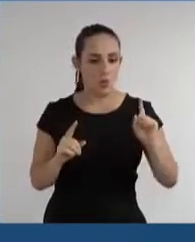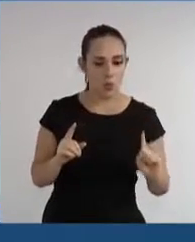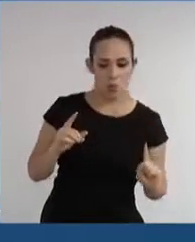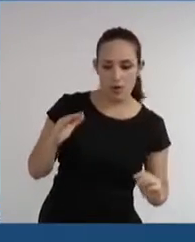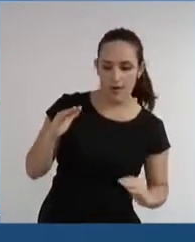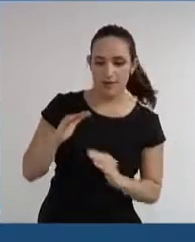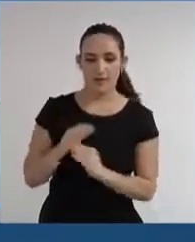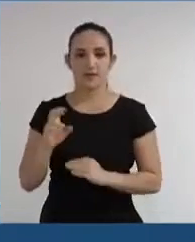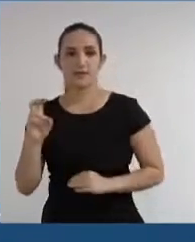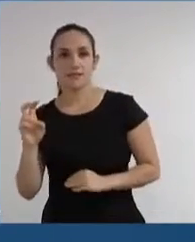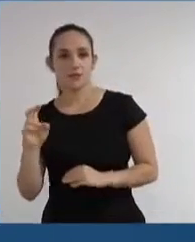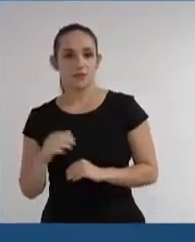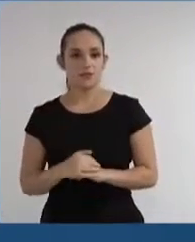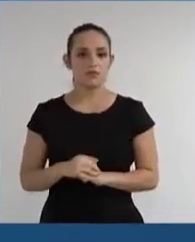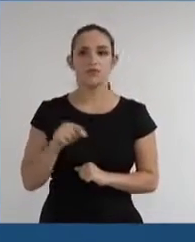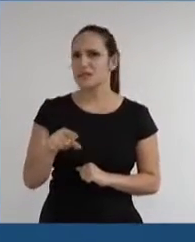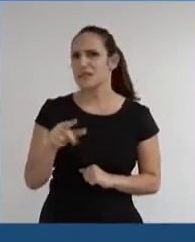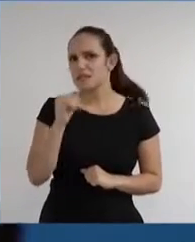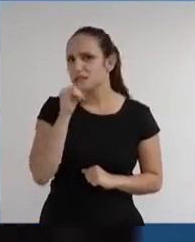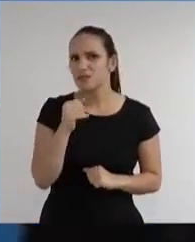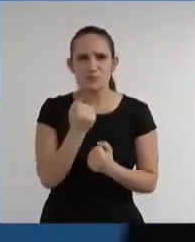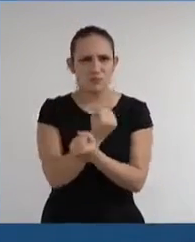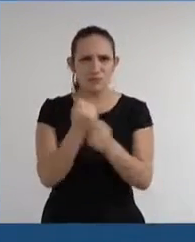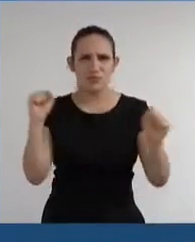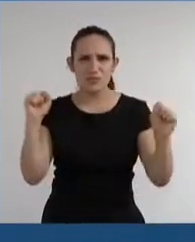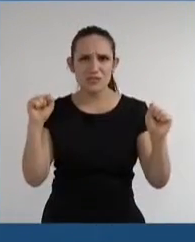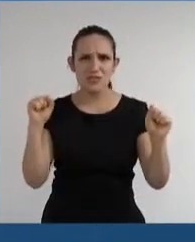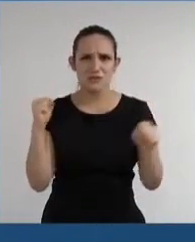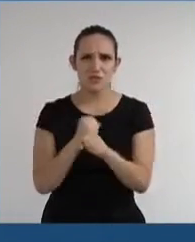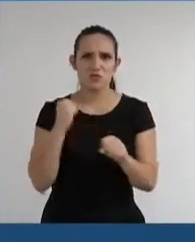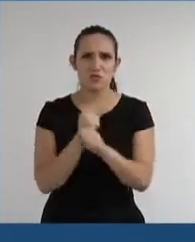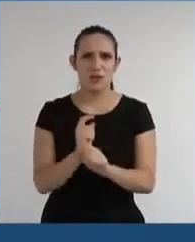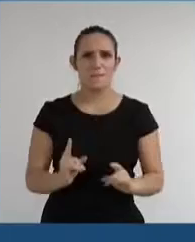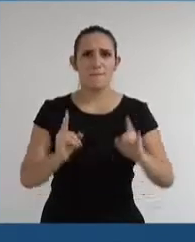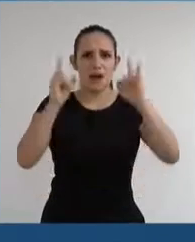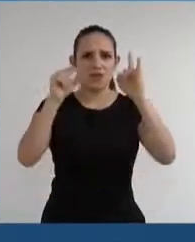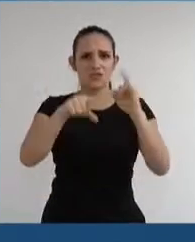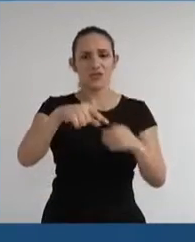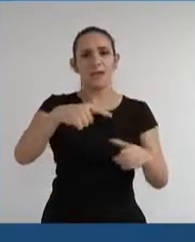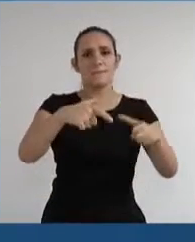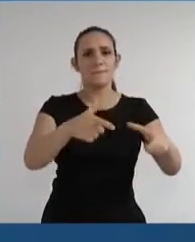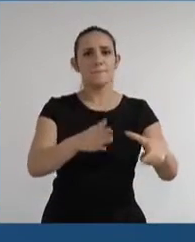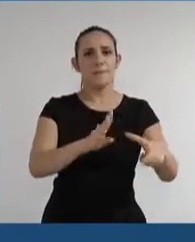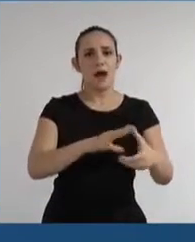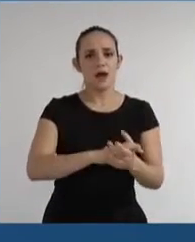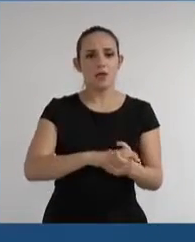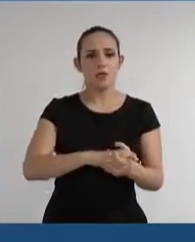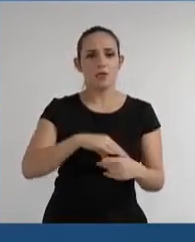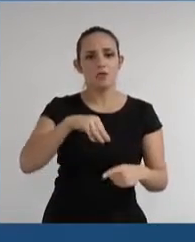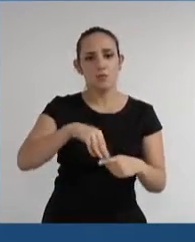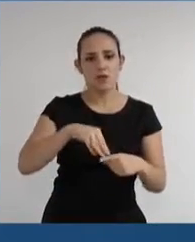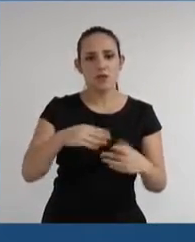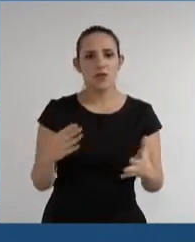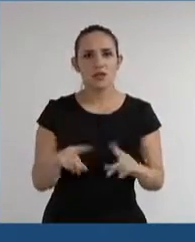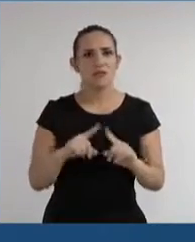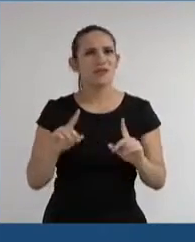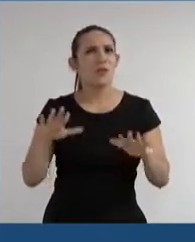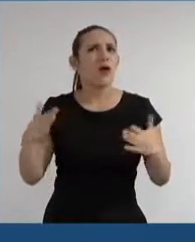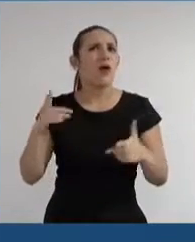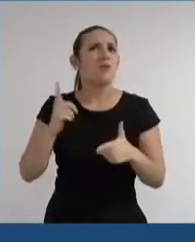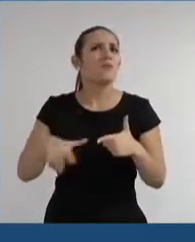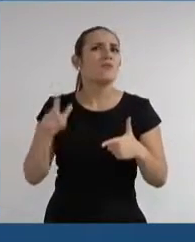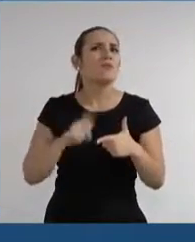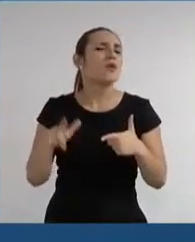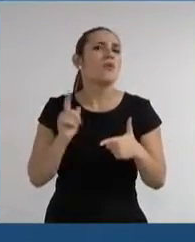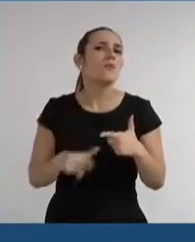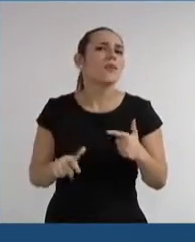fazer prédio de 6 andares na Moreninha. Lá é um conjunto habitacional, mas lá você pode fazer térreo mais 1. Qual é o problema? Agora não